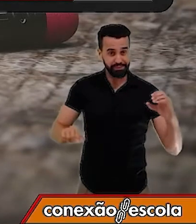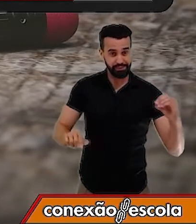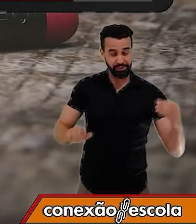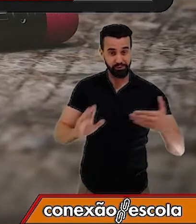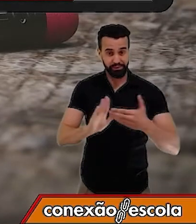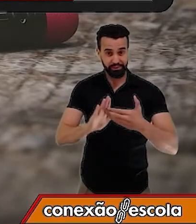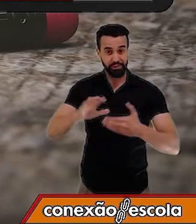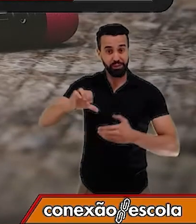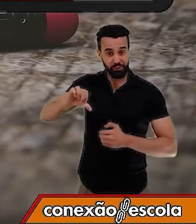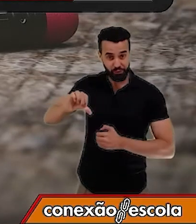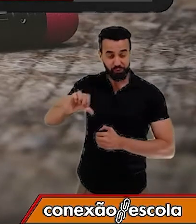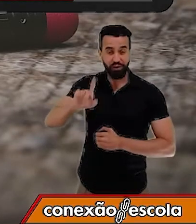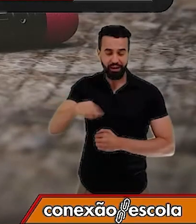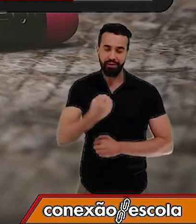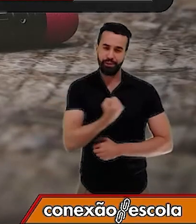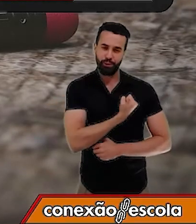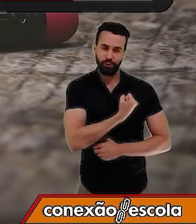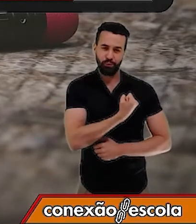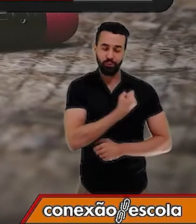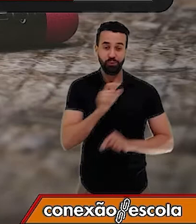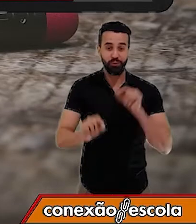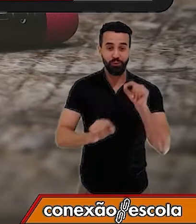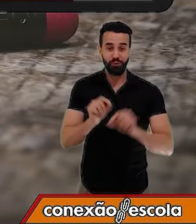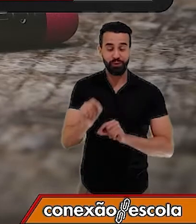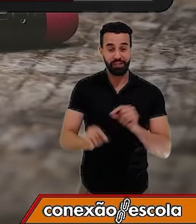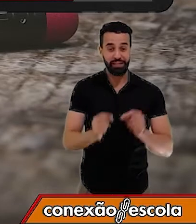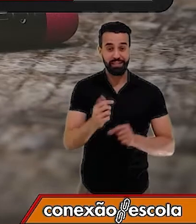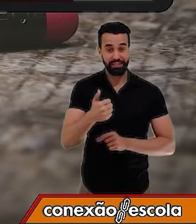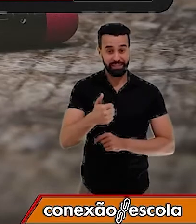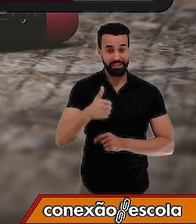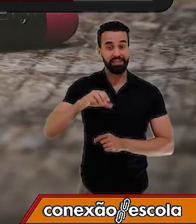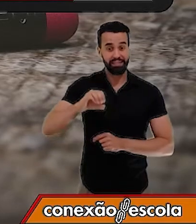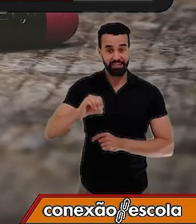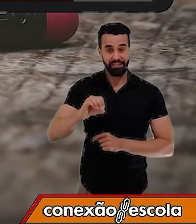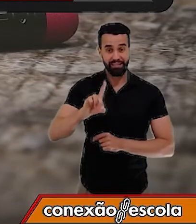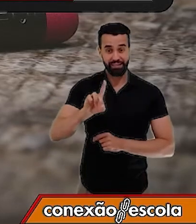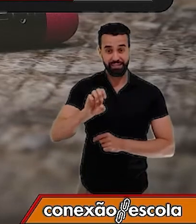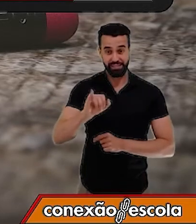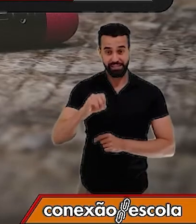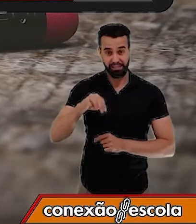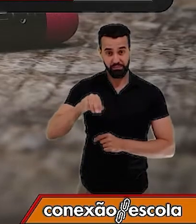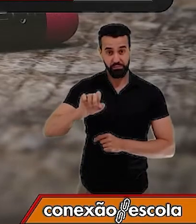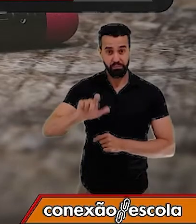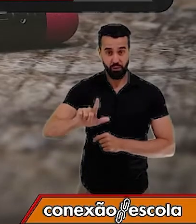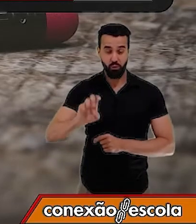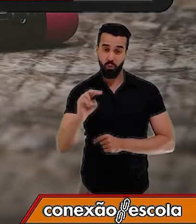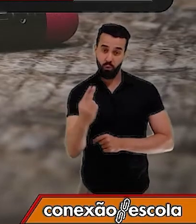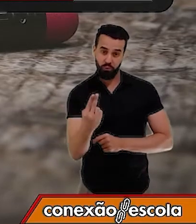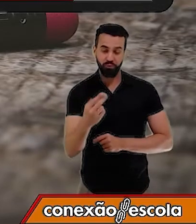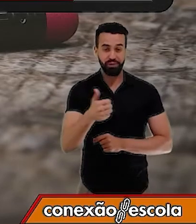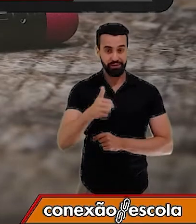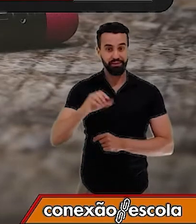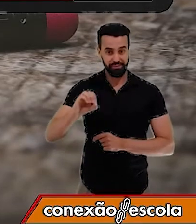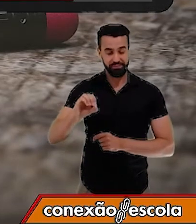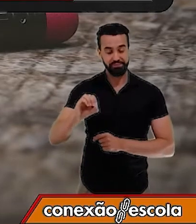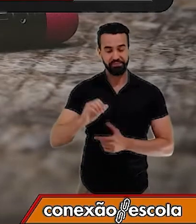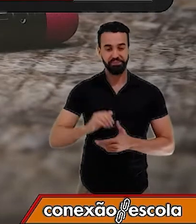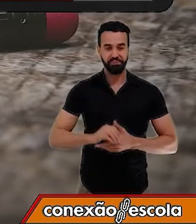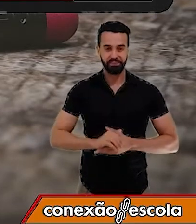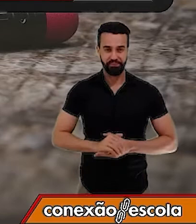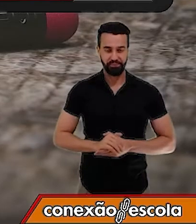o nome. É o sistema de numeração decimal, ou sistema de base 10.